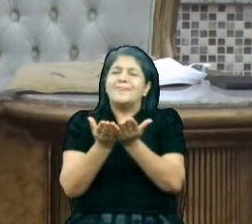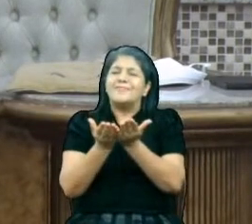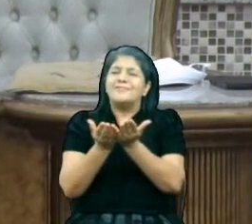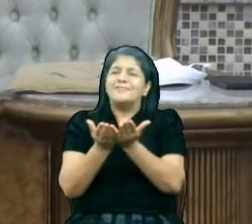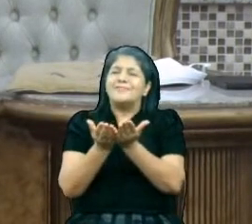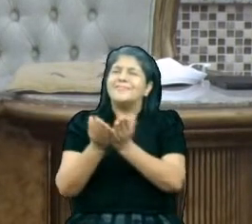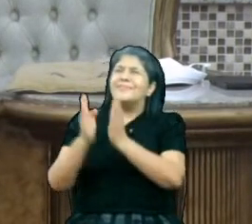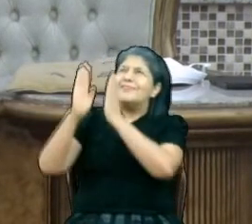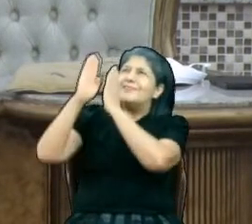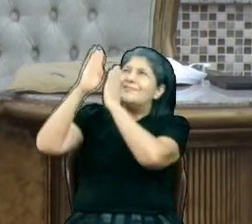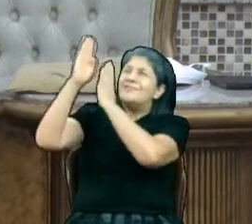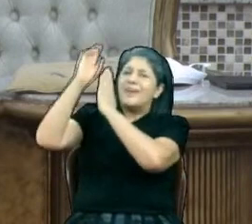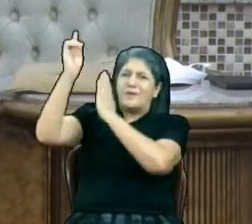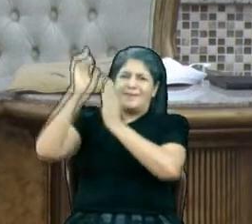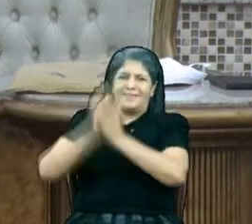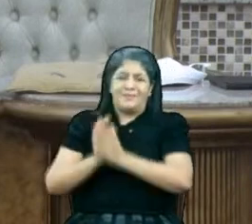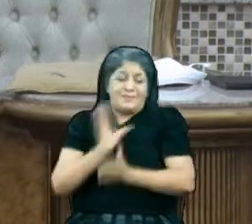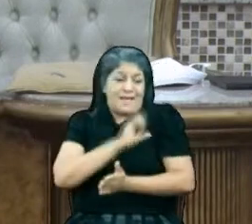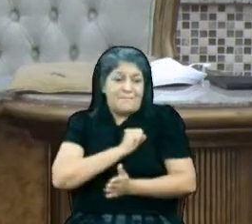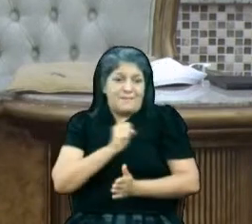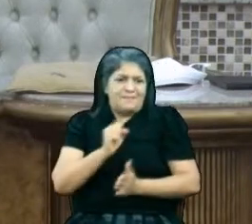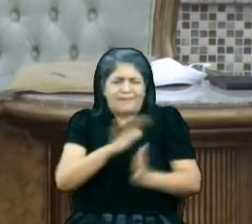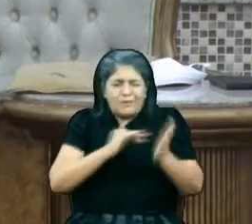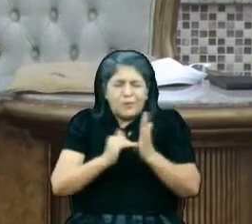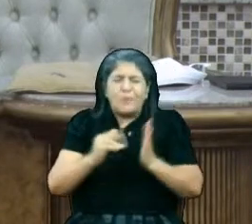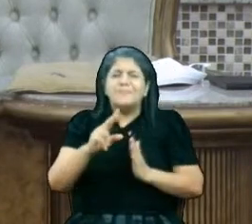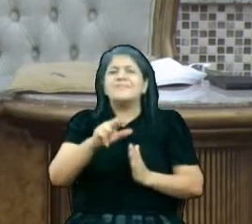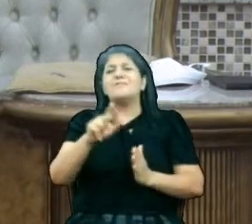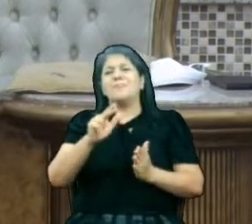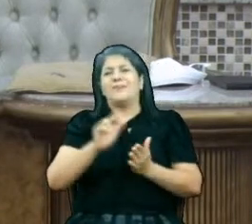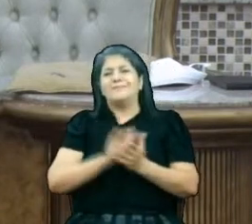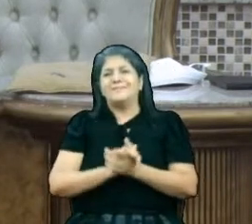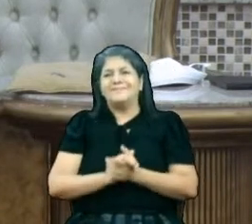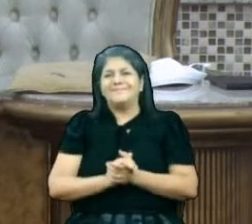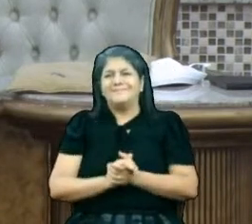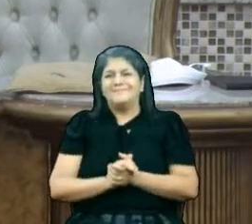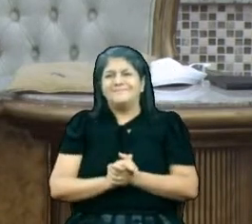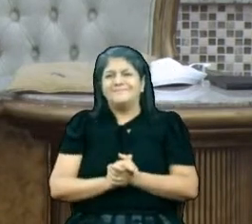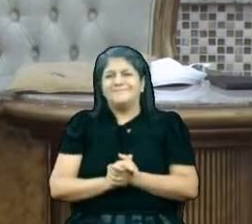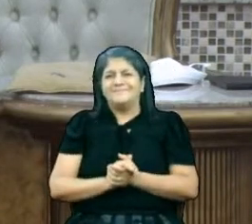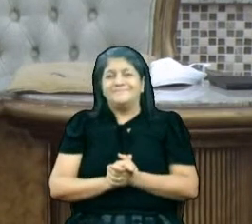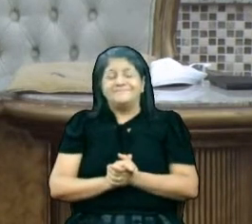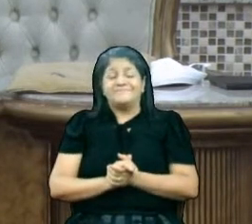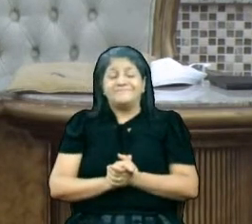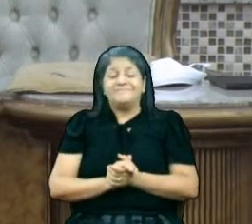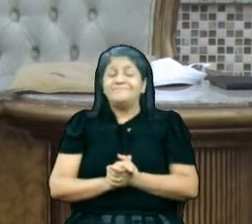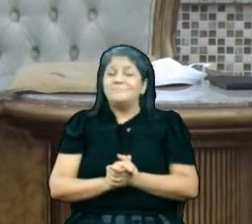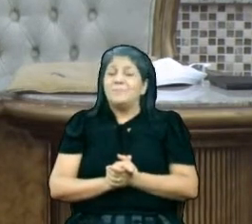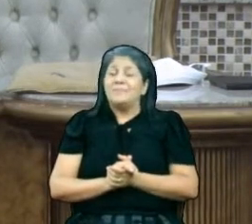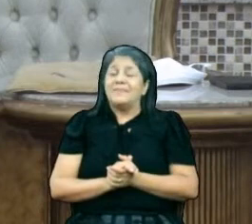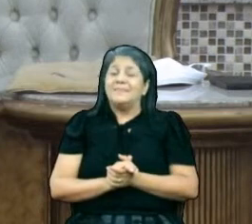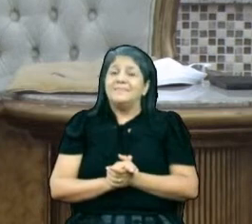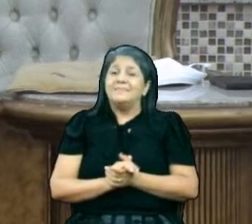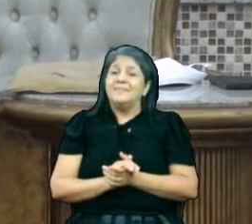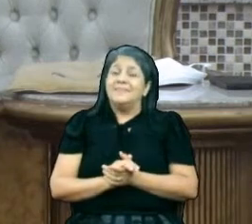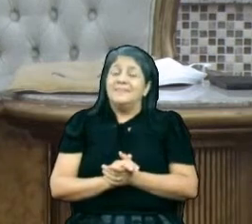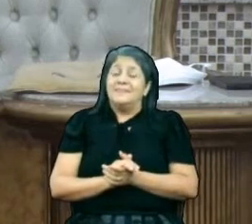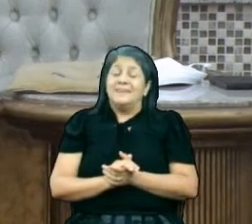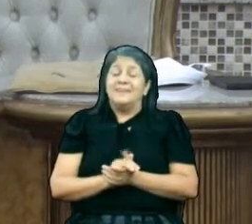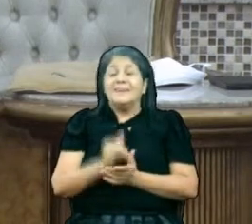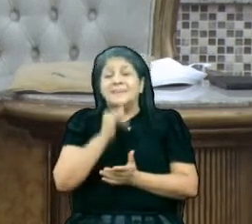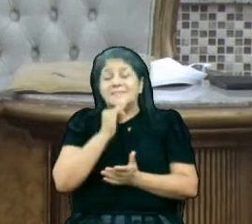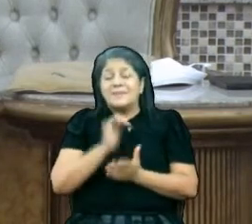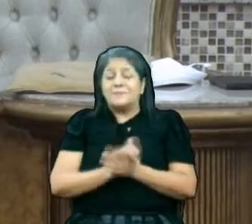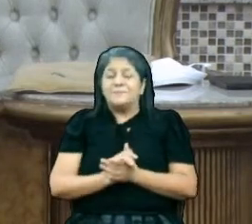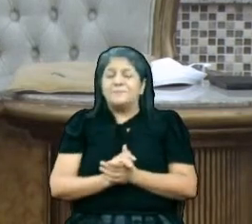E aí e a mulher não se conformou ela perdeu ela perdeu